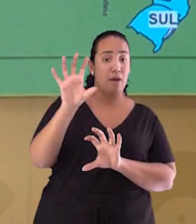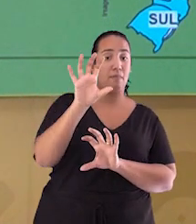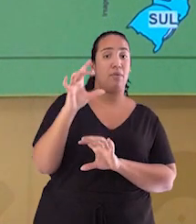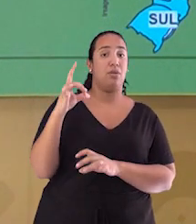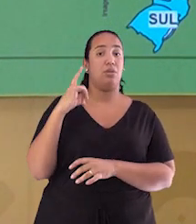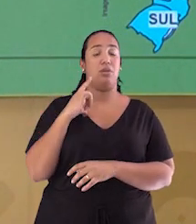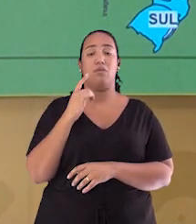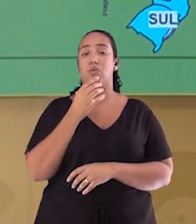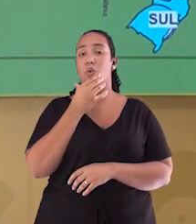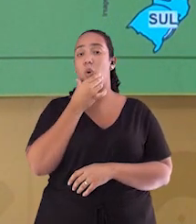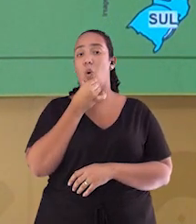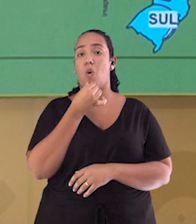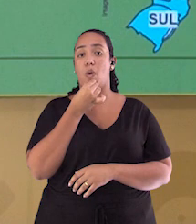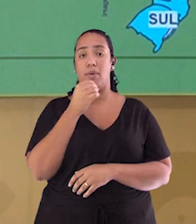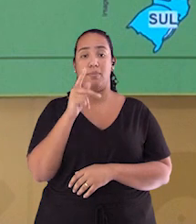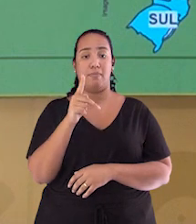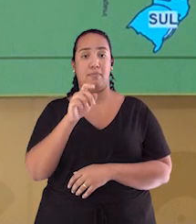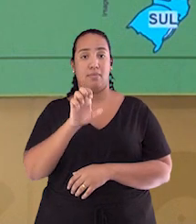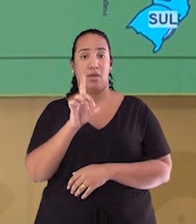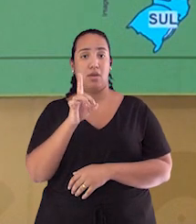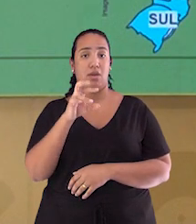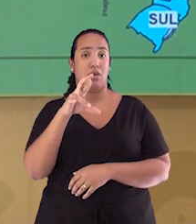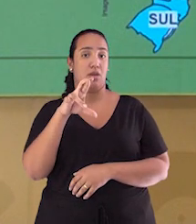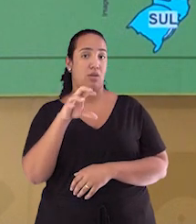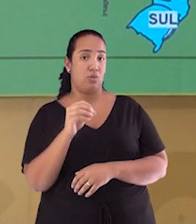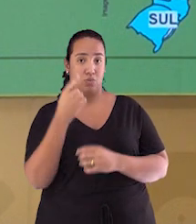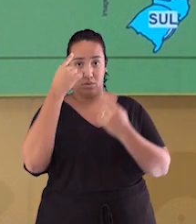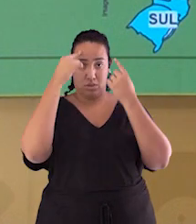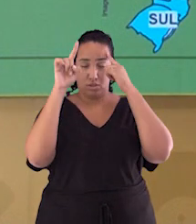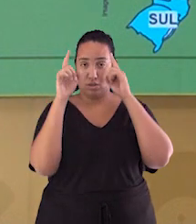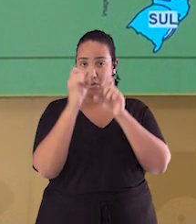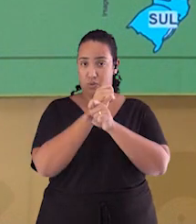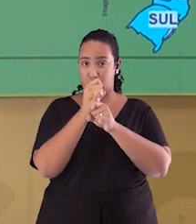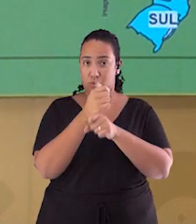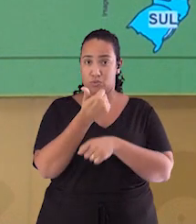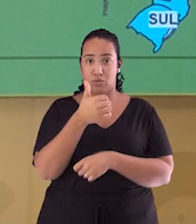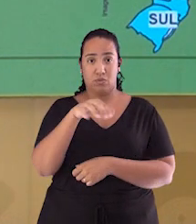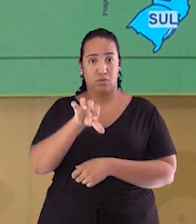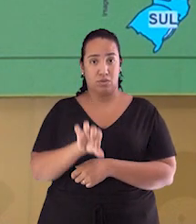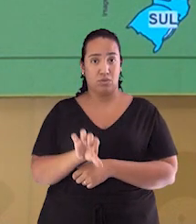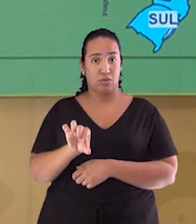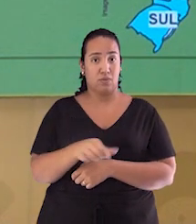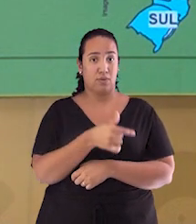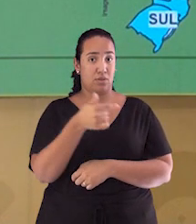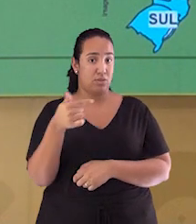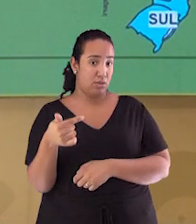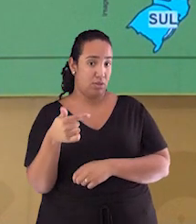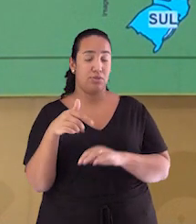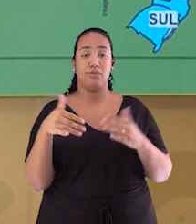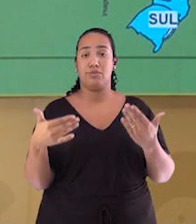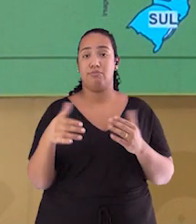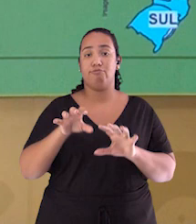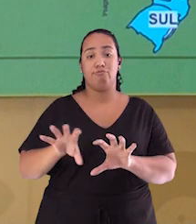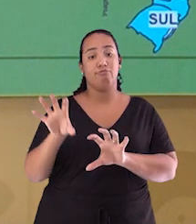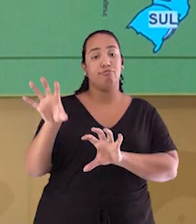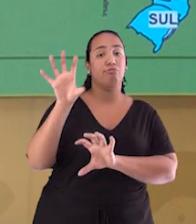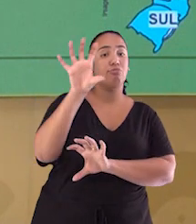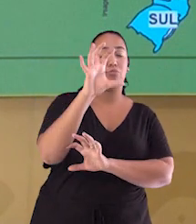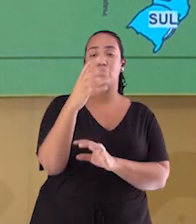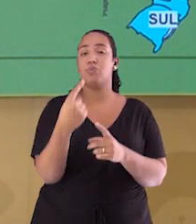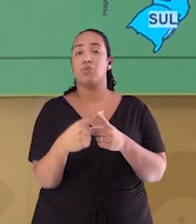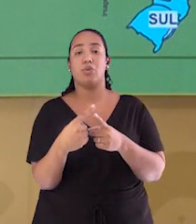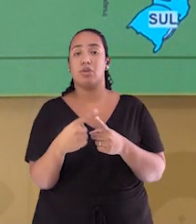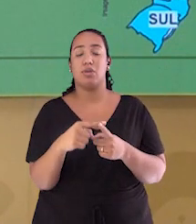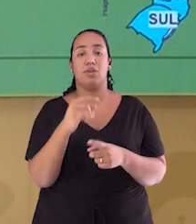pelo geógrafo Pedro Pinchas em 1967, reunindo as regiões dessa maneira, levando em